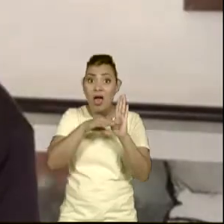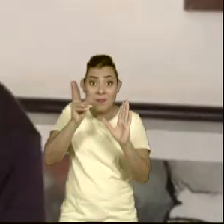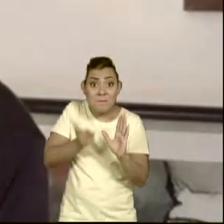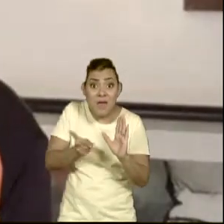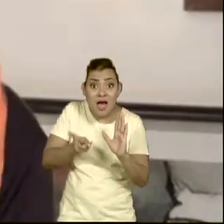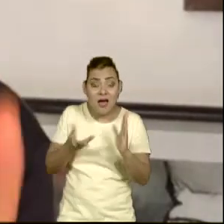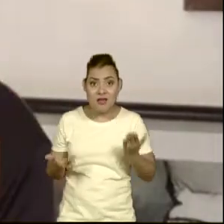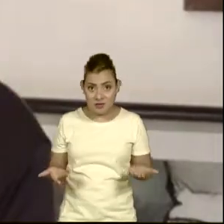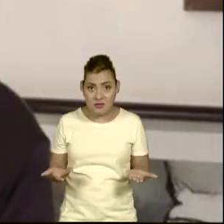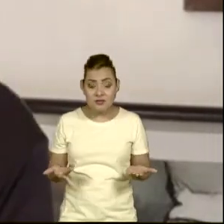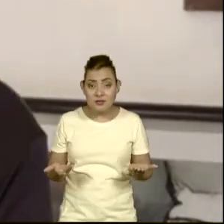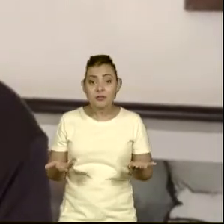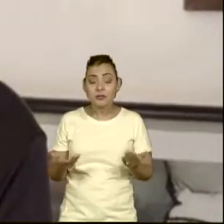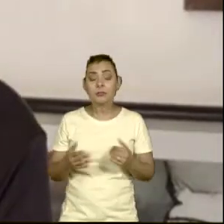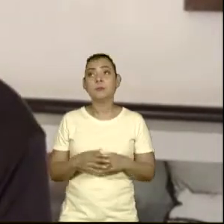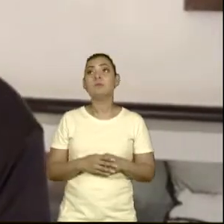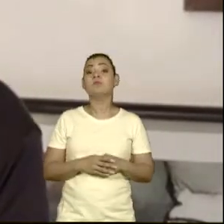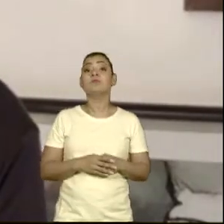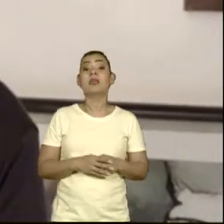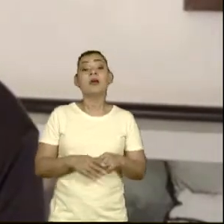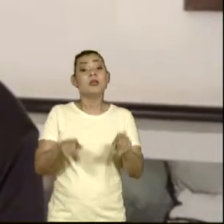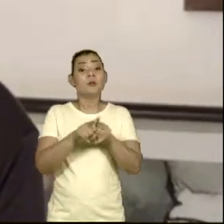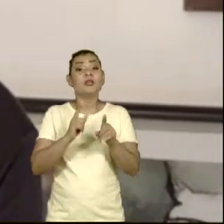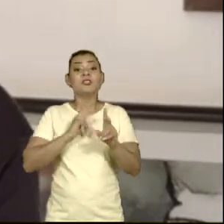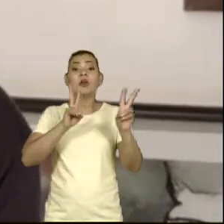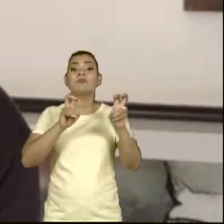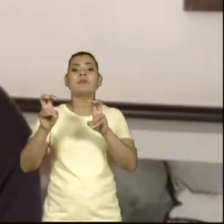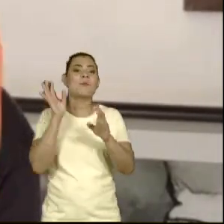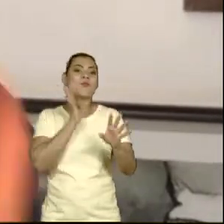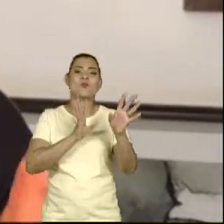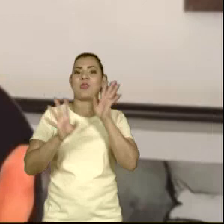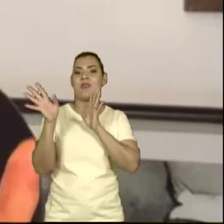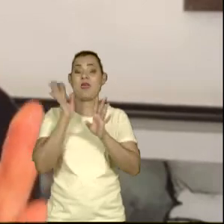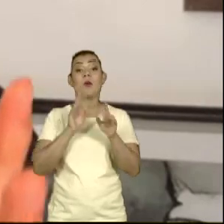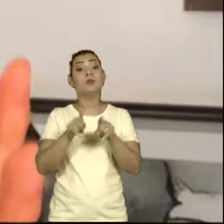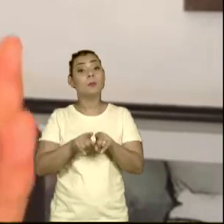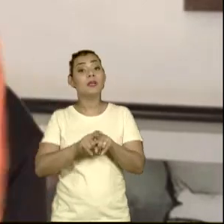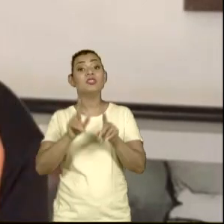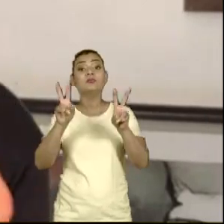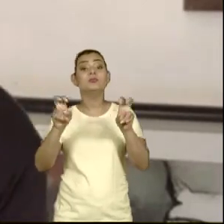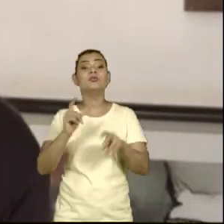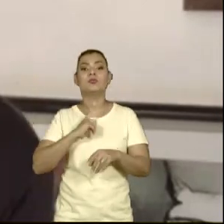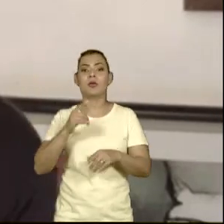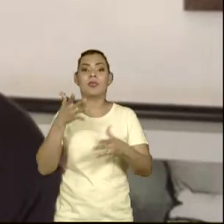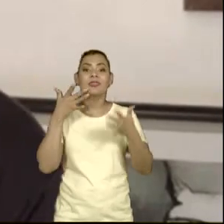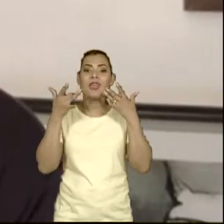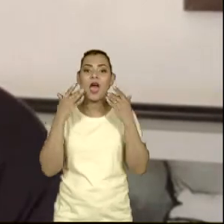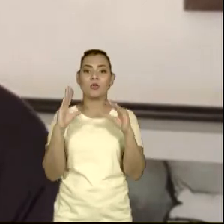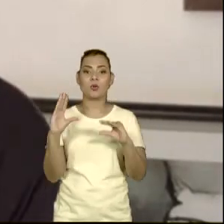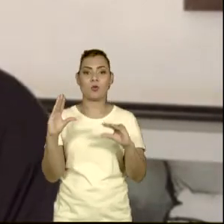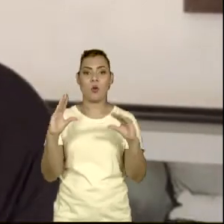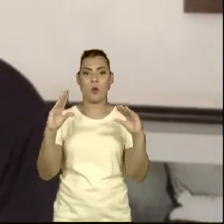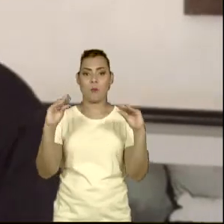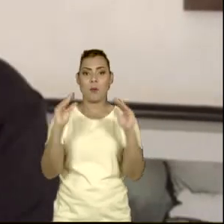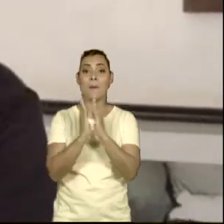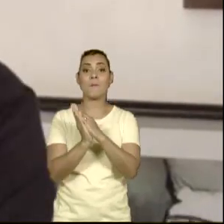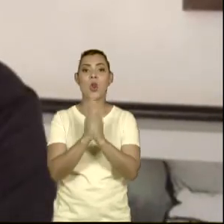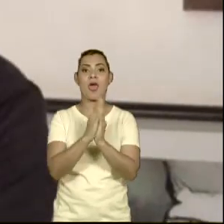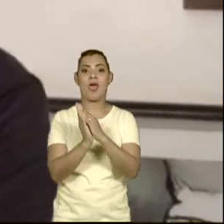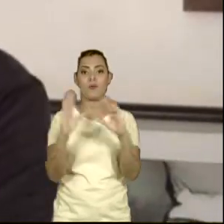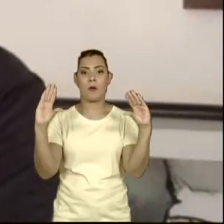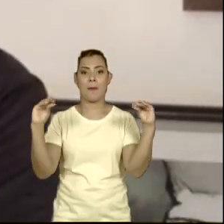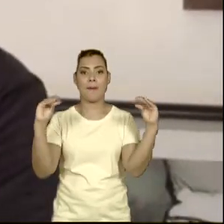Dentro dessa bagunça que eu disse. Ele tinha coisas muito legais e ele tinha também teatro de bonecos. Esses